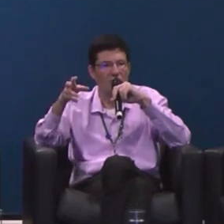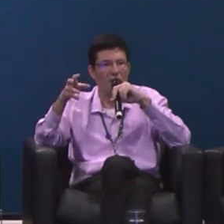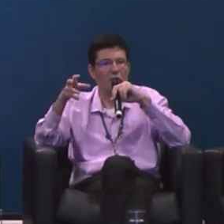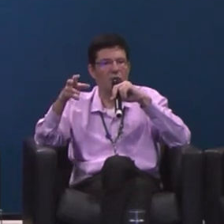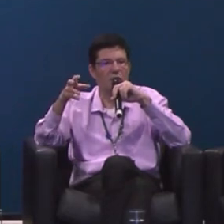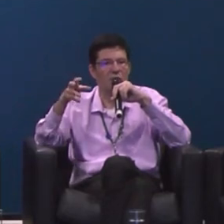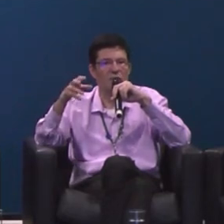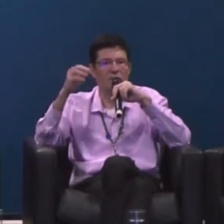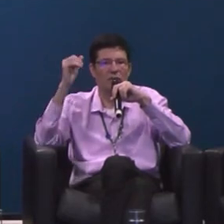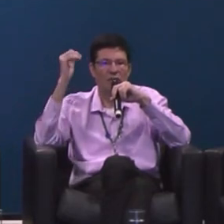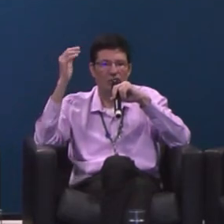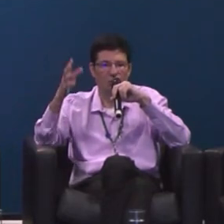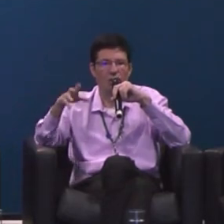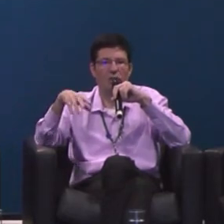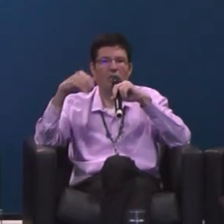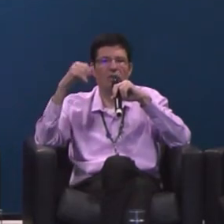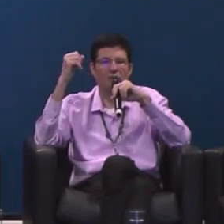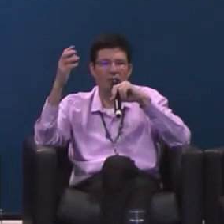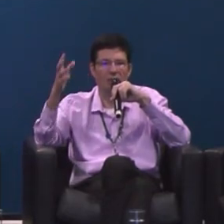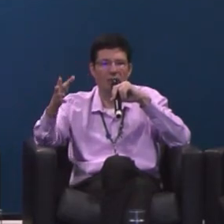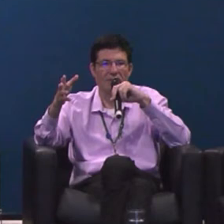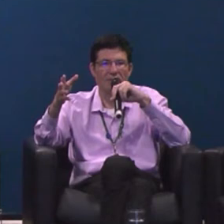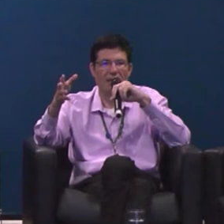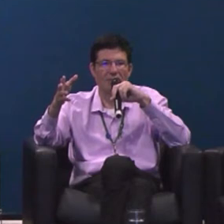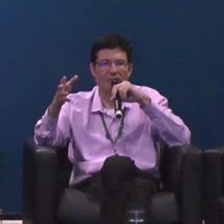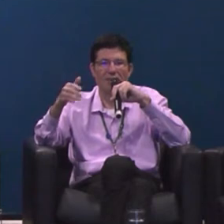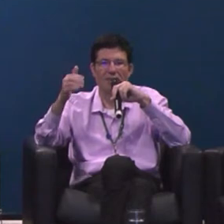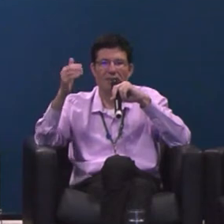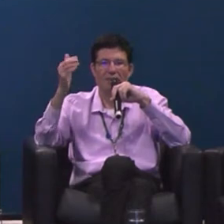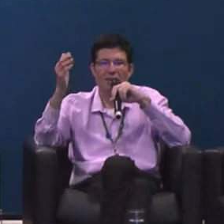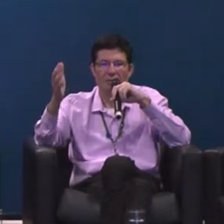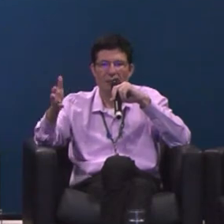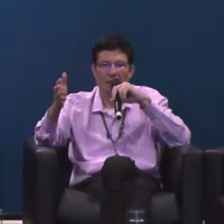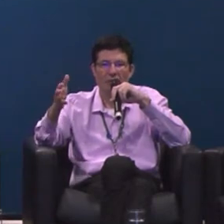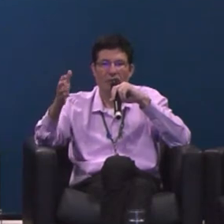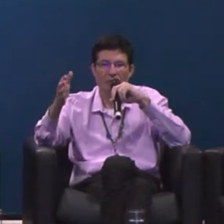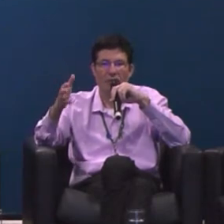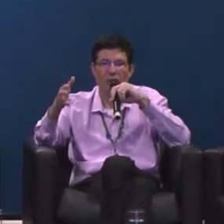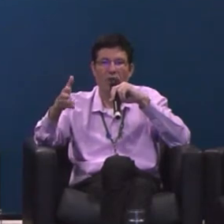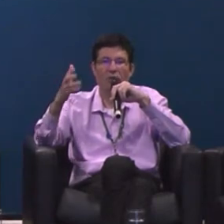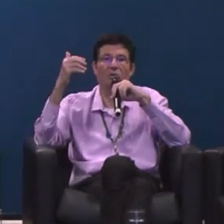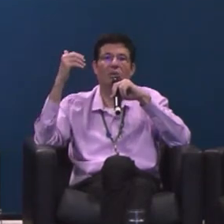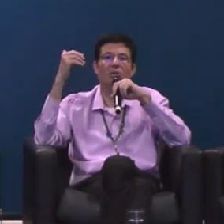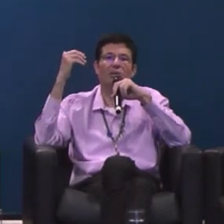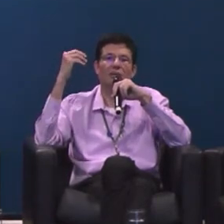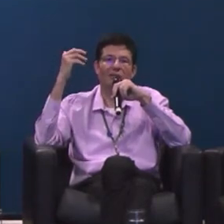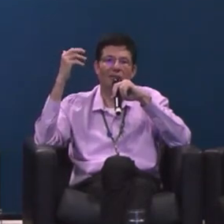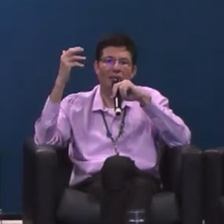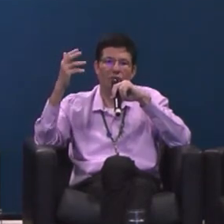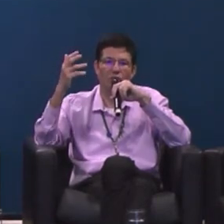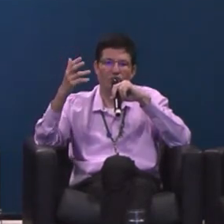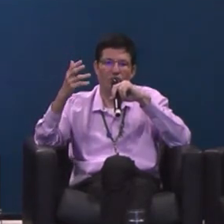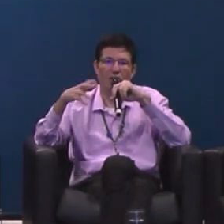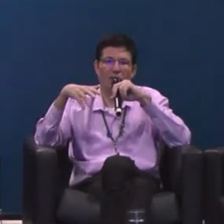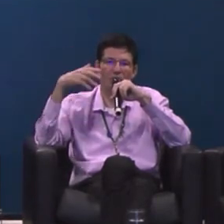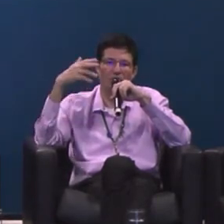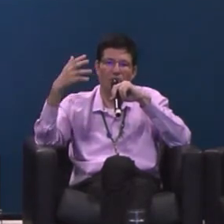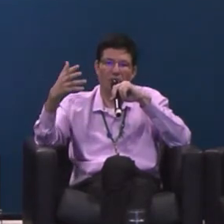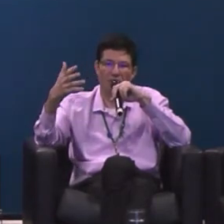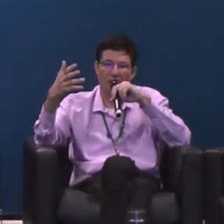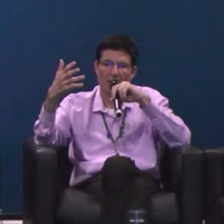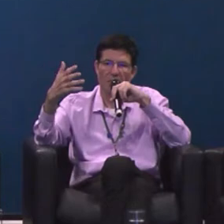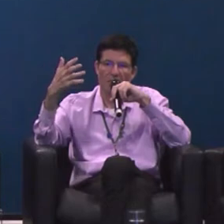estar disponíveis no portal da Anvisa e no AvaVisa, para que vocês possam, não só vocês, mas todas as